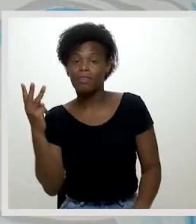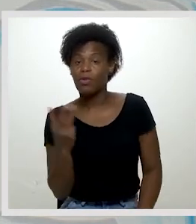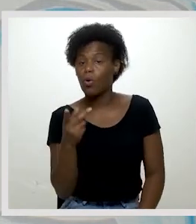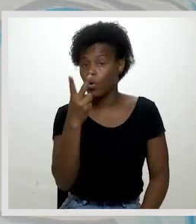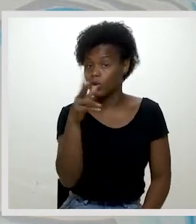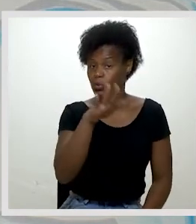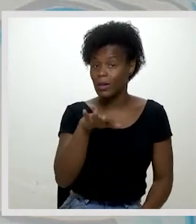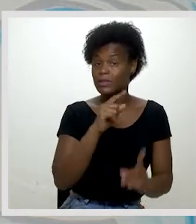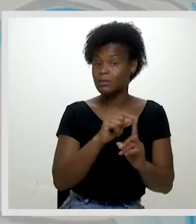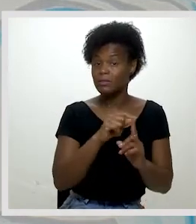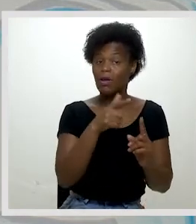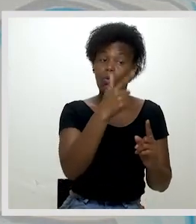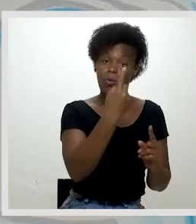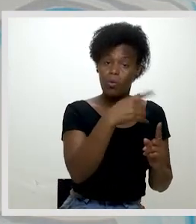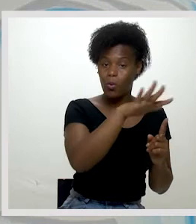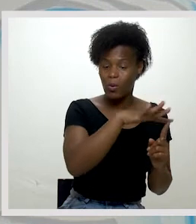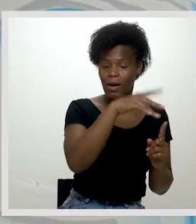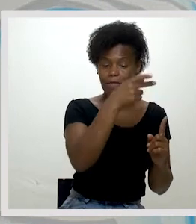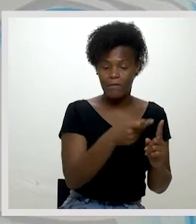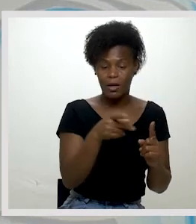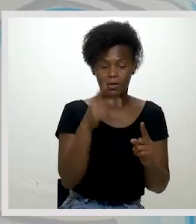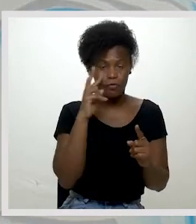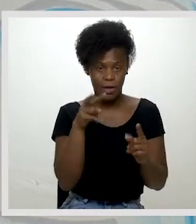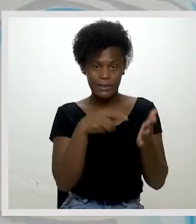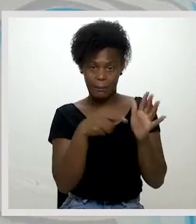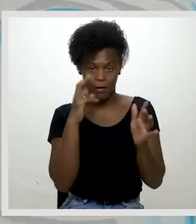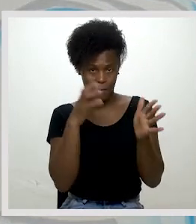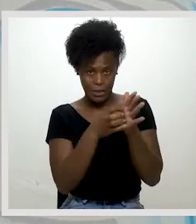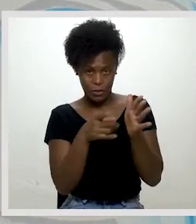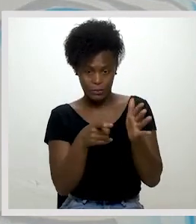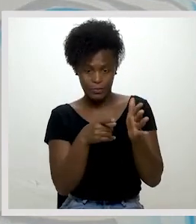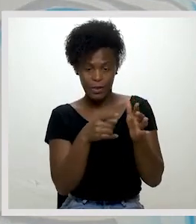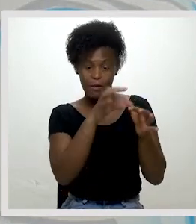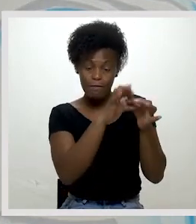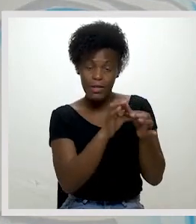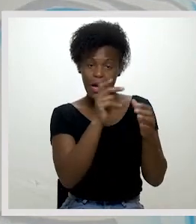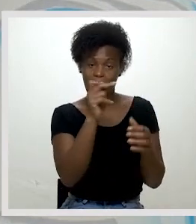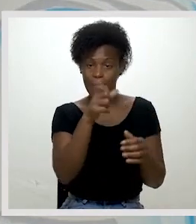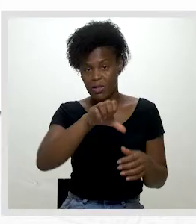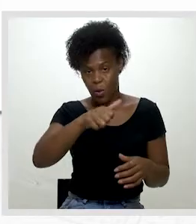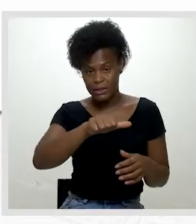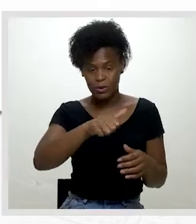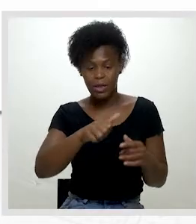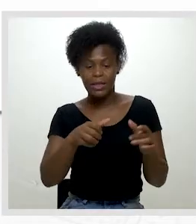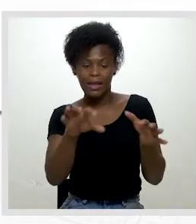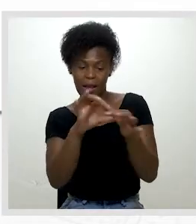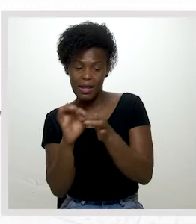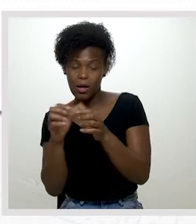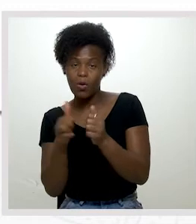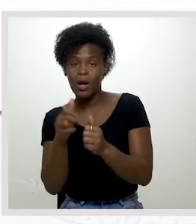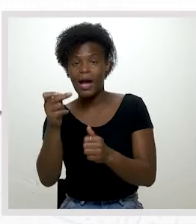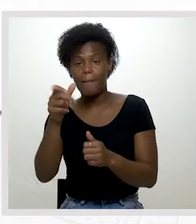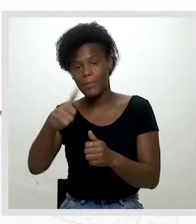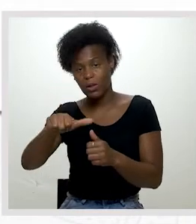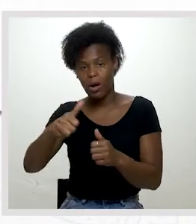específicos. Temos um sítio que é onde fica ligado aqui os aminoácidos, o sítio que liga aqui com os aminoácidos